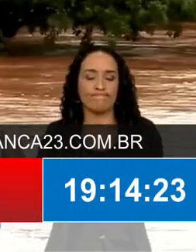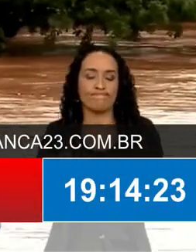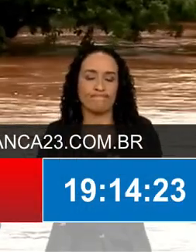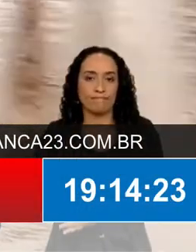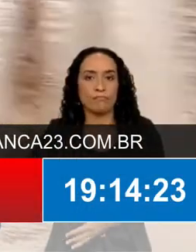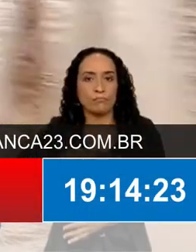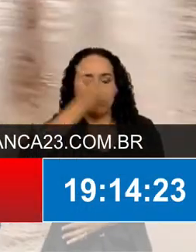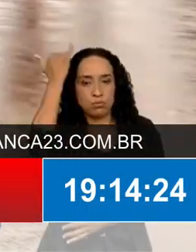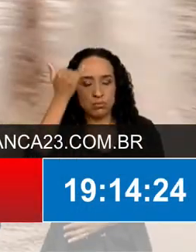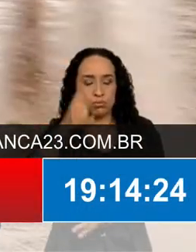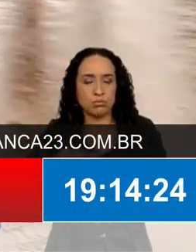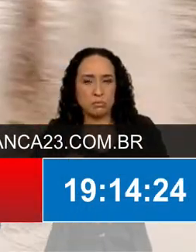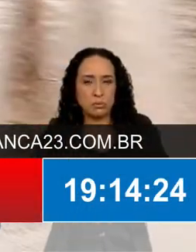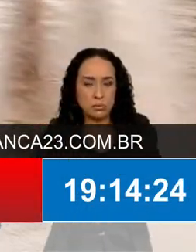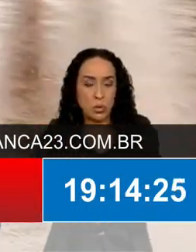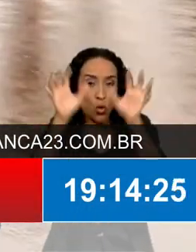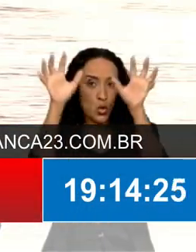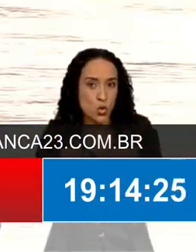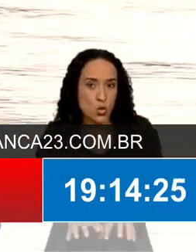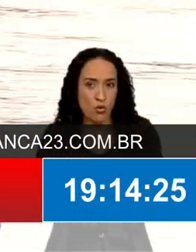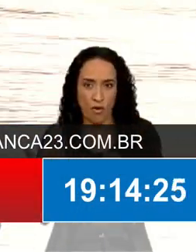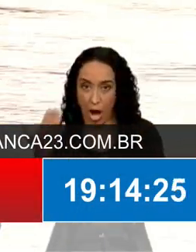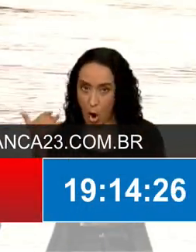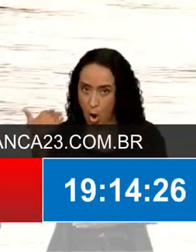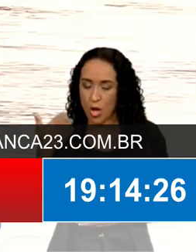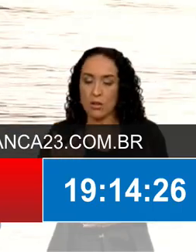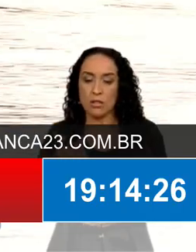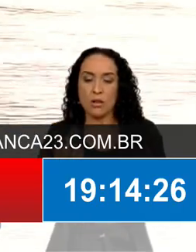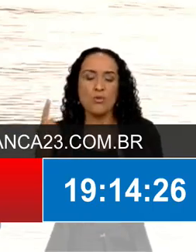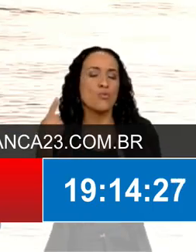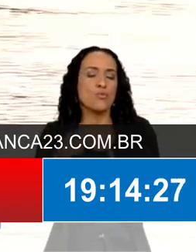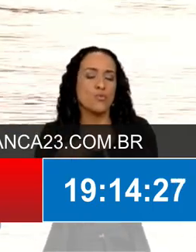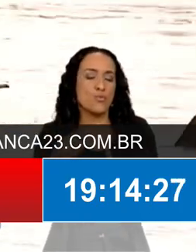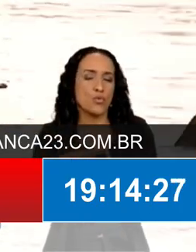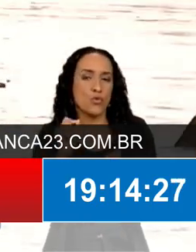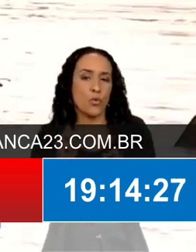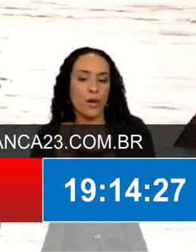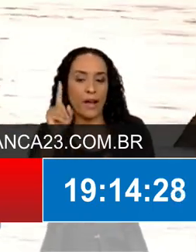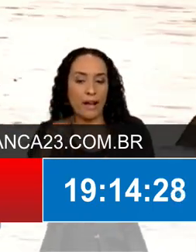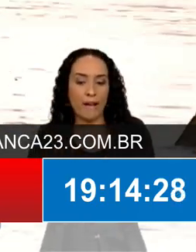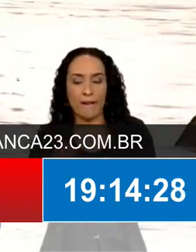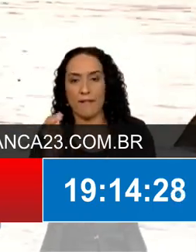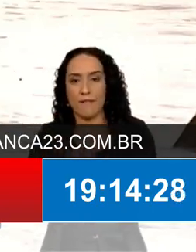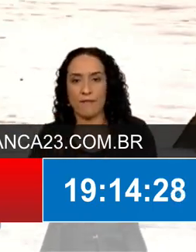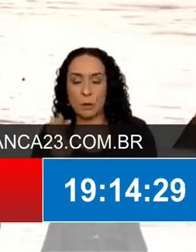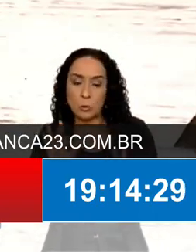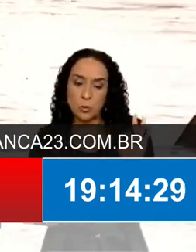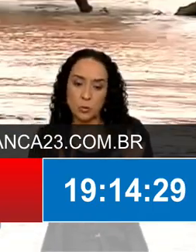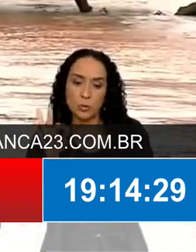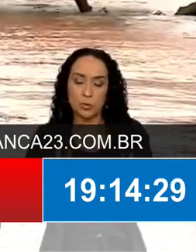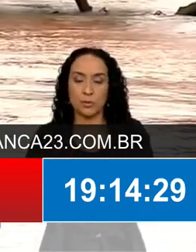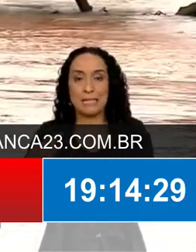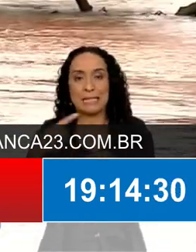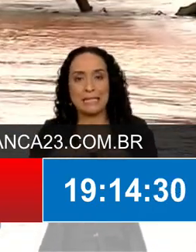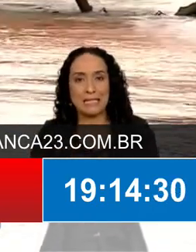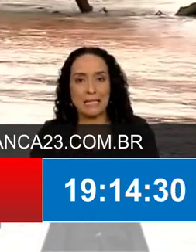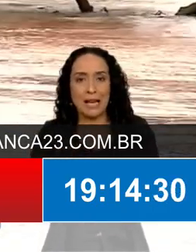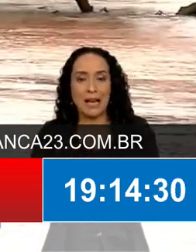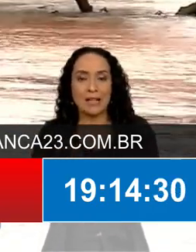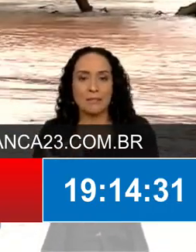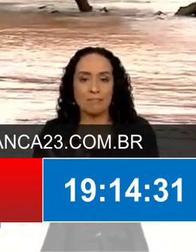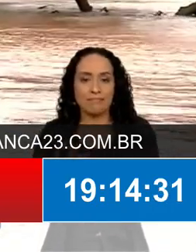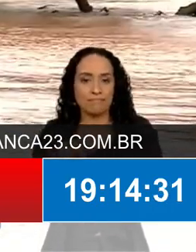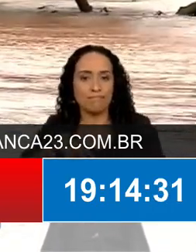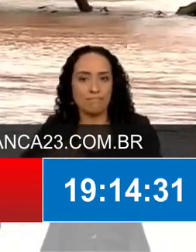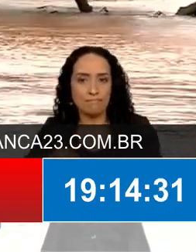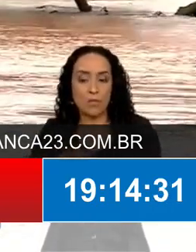fortemente afetado pelas chuvas recentes. E um dos motivos apontados é a falta de preparo das cidades para lidar com